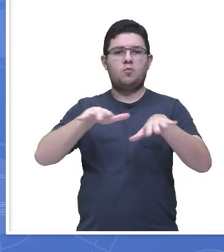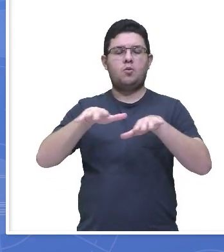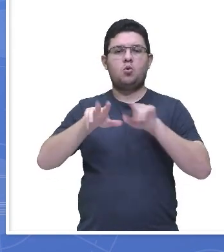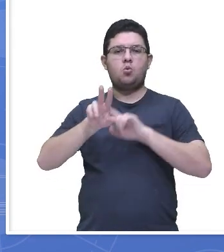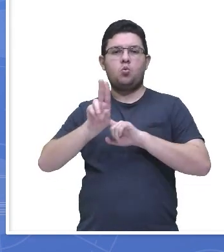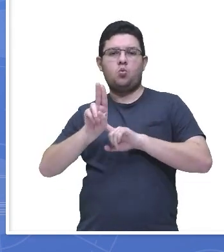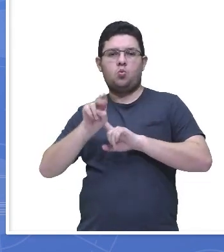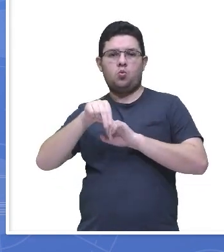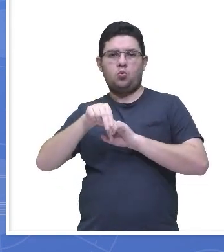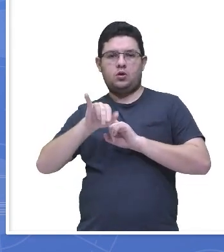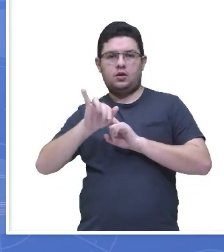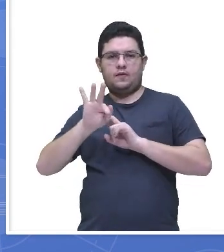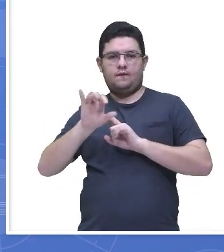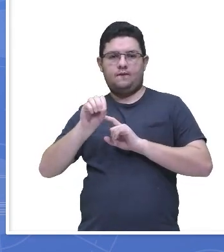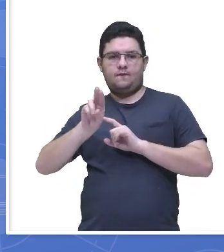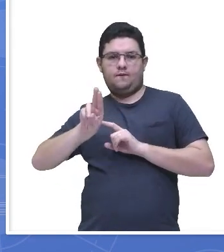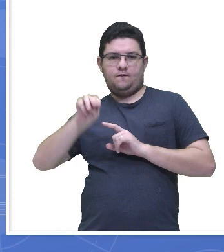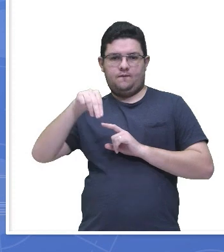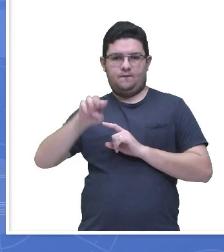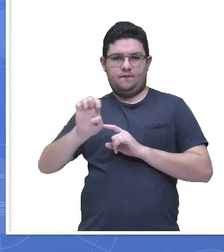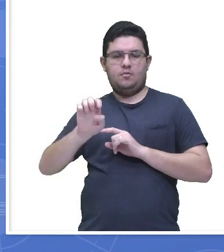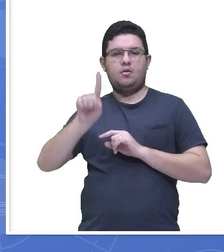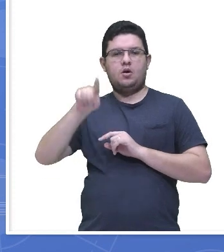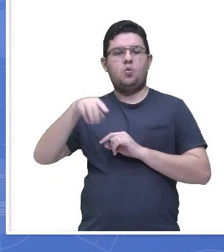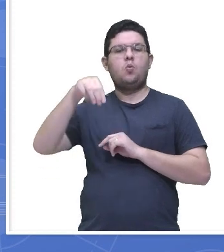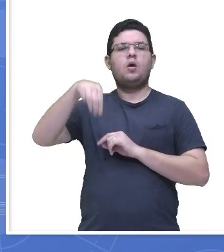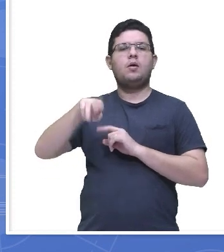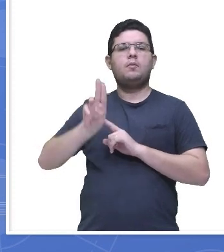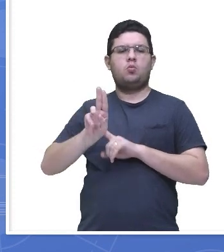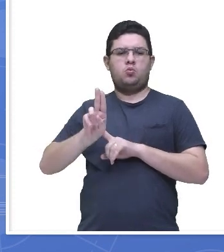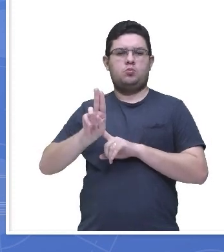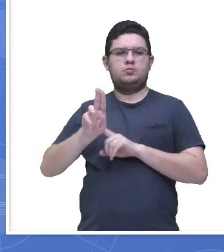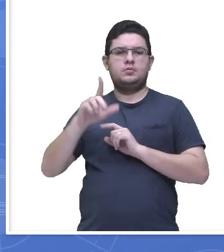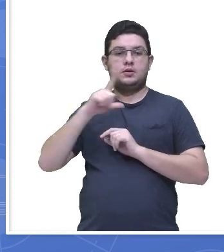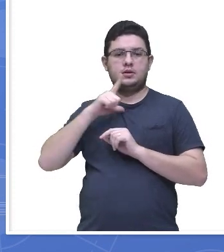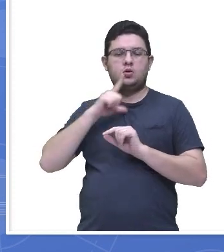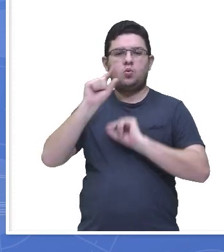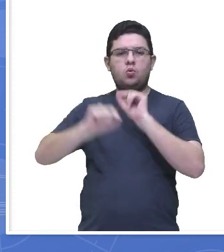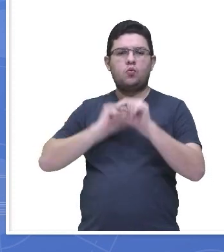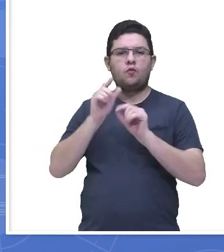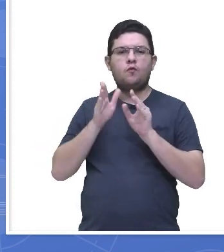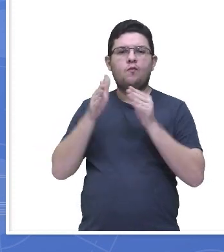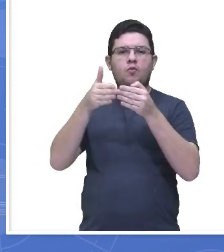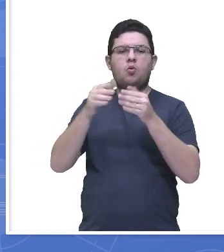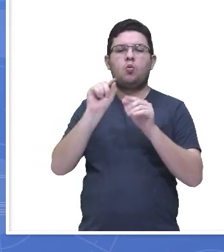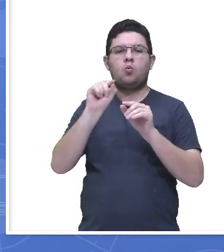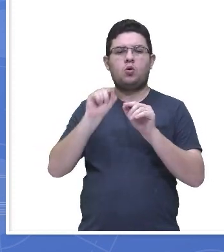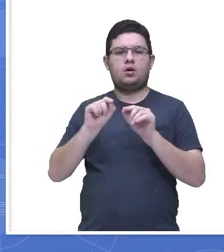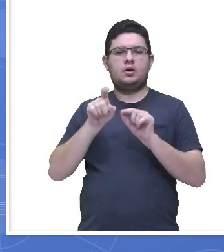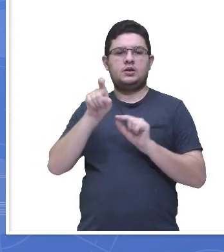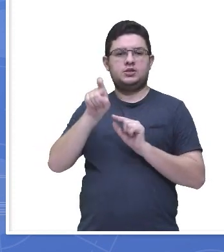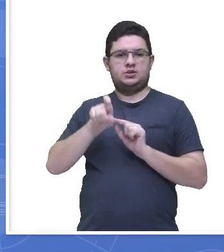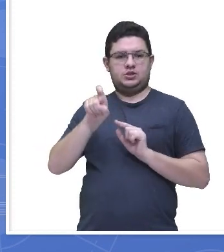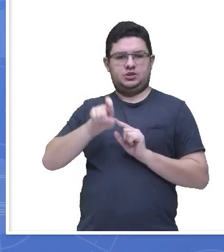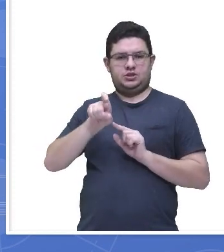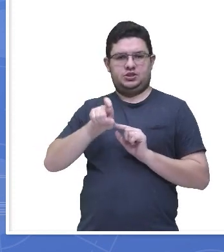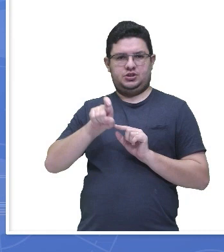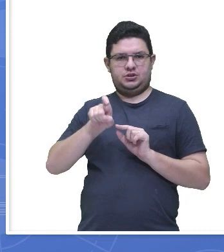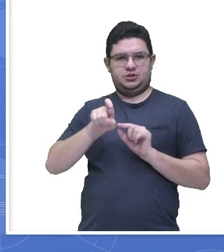nos gráficos do movimento uniforme, que são os gráficos S vezes T, posição pelo tempo, e V vezes